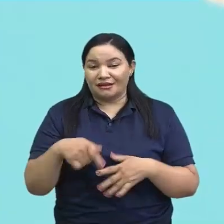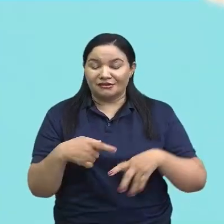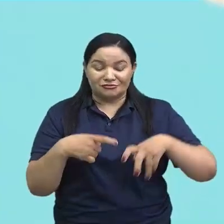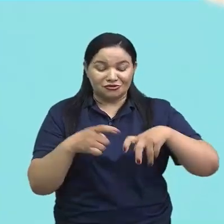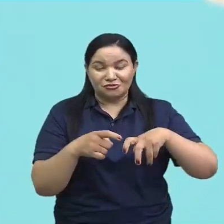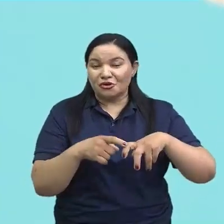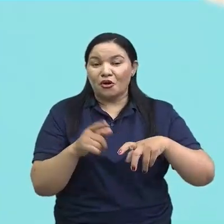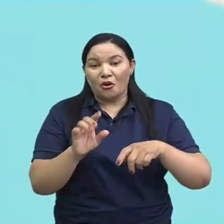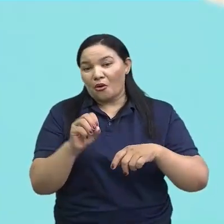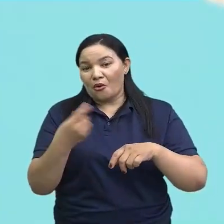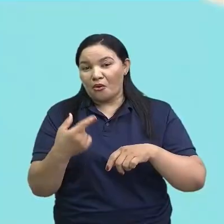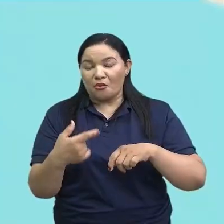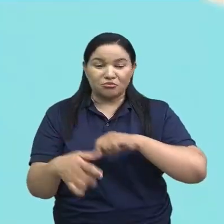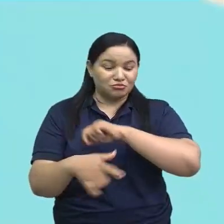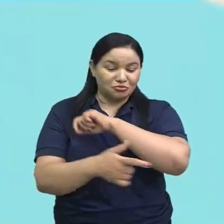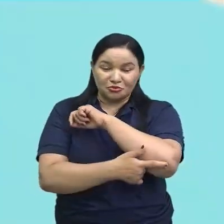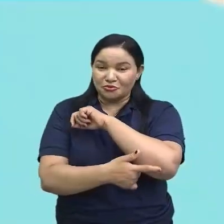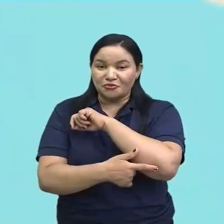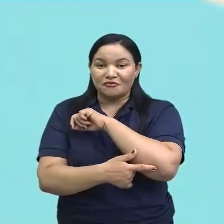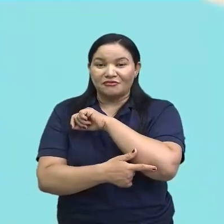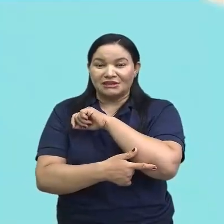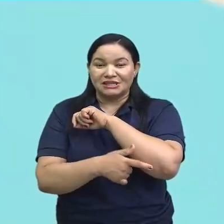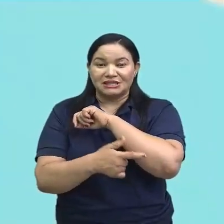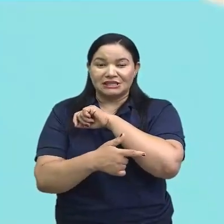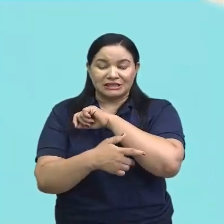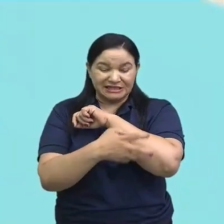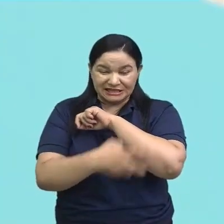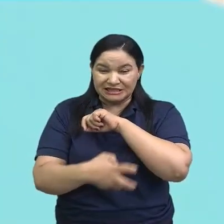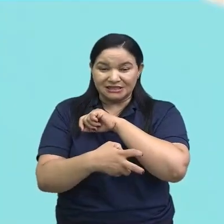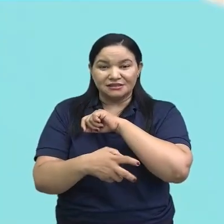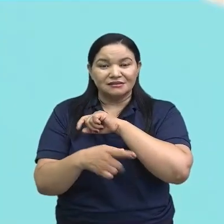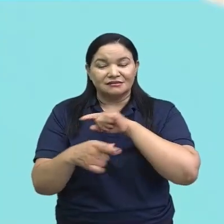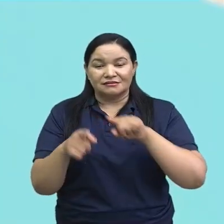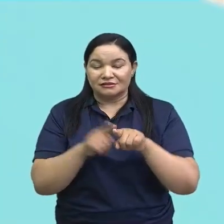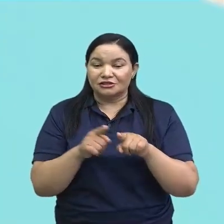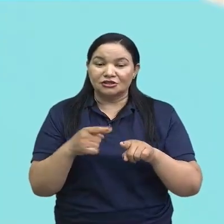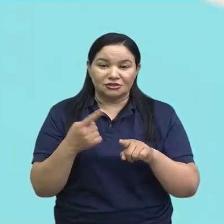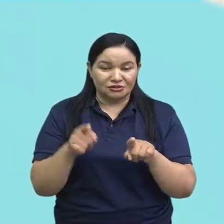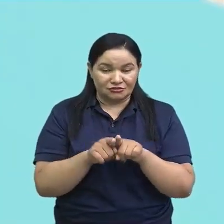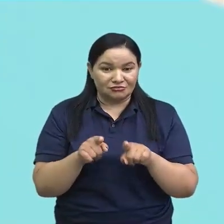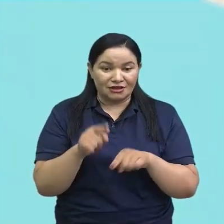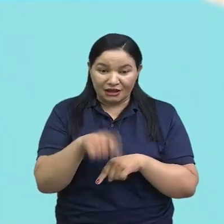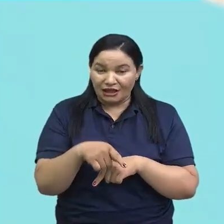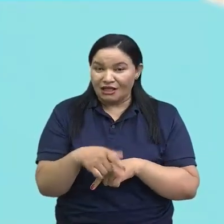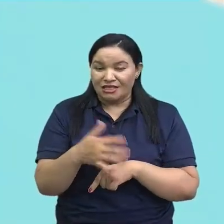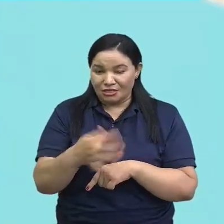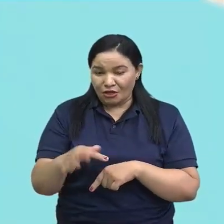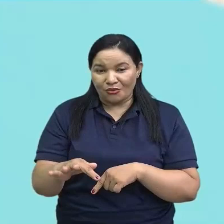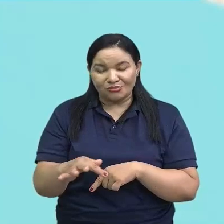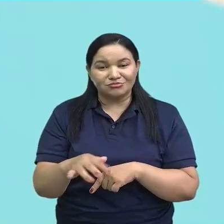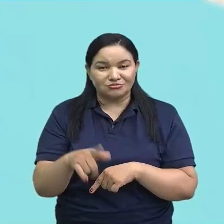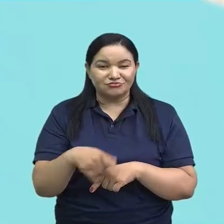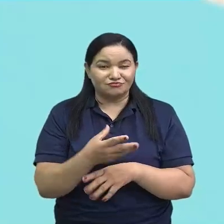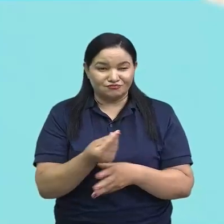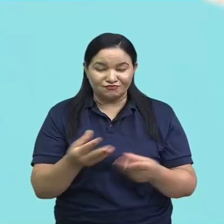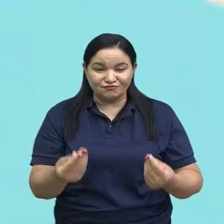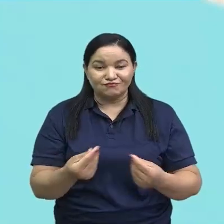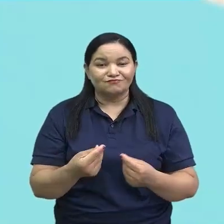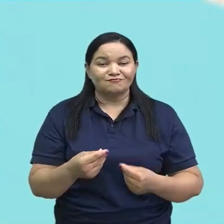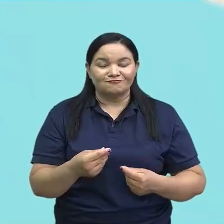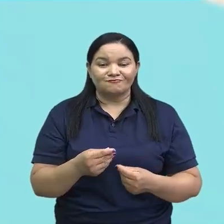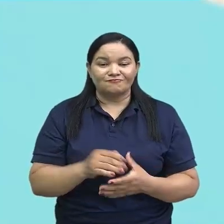ou mesmo no cotovelo? Esse machucado, essa ferida, ela dói e bastante, dói